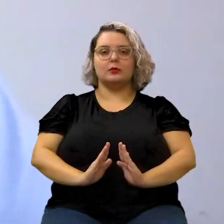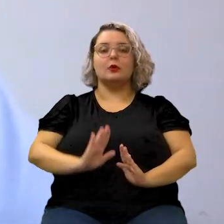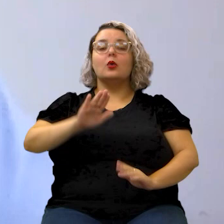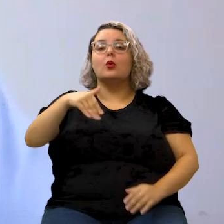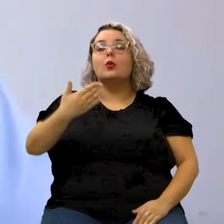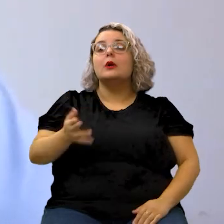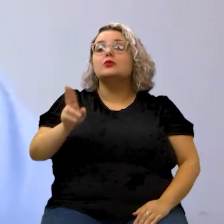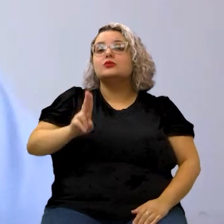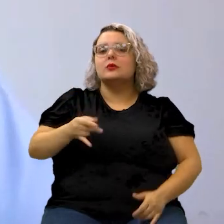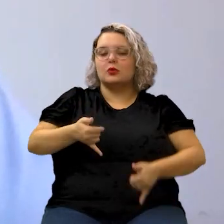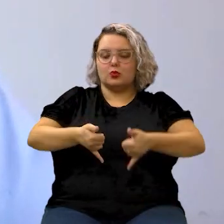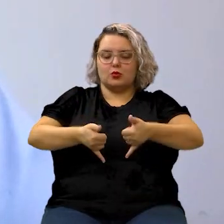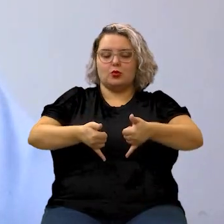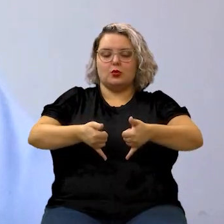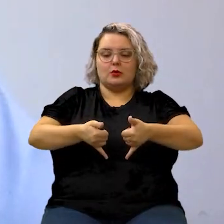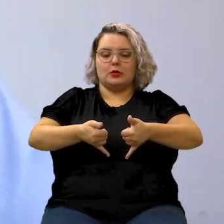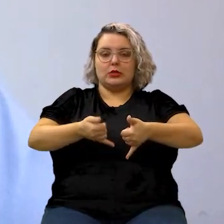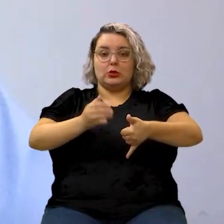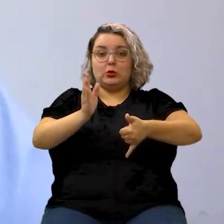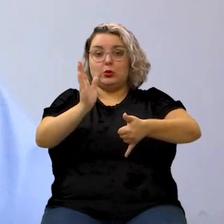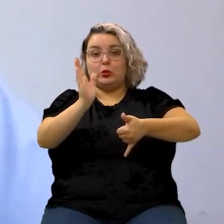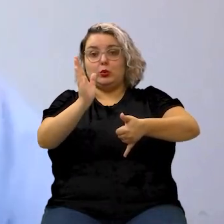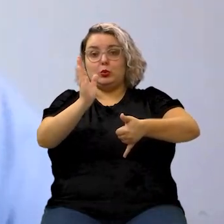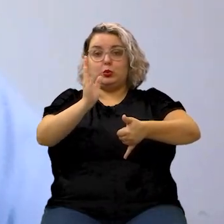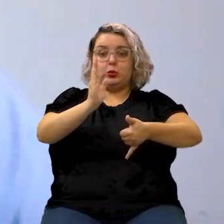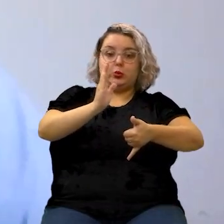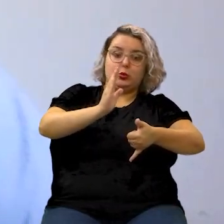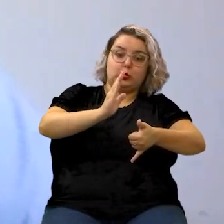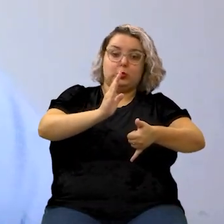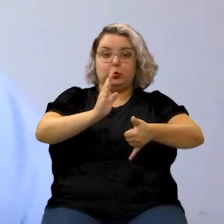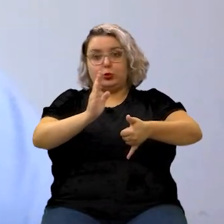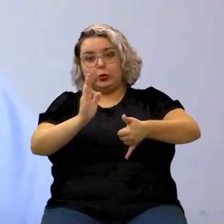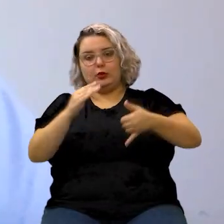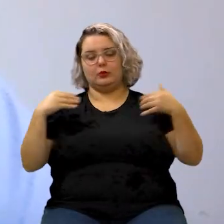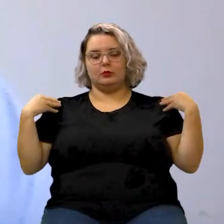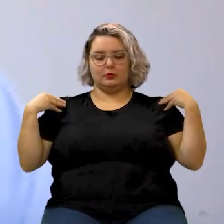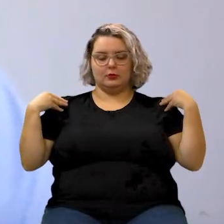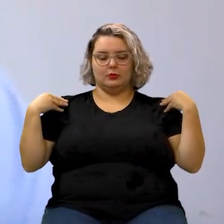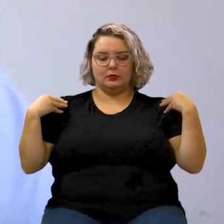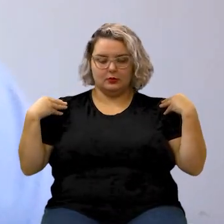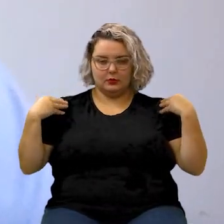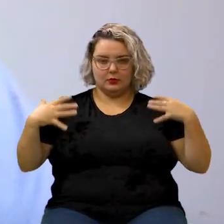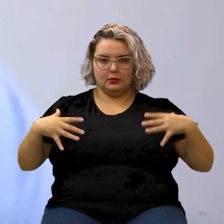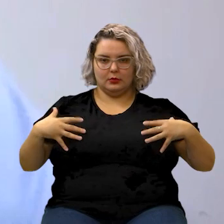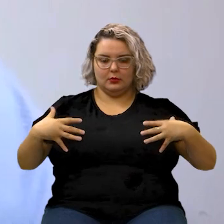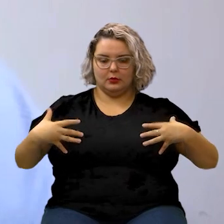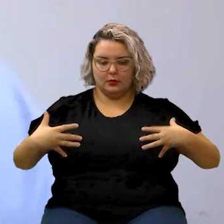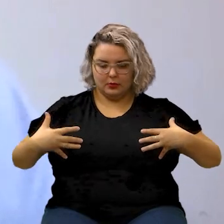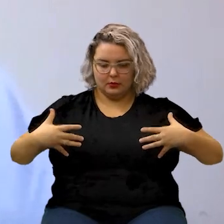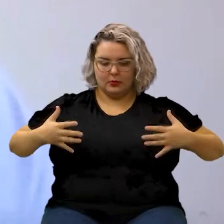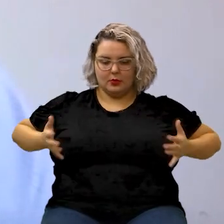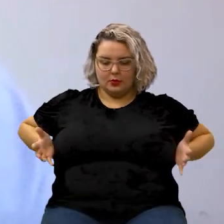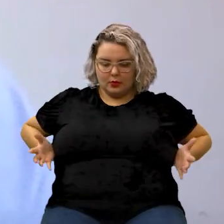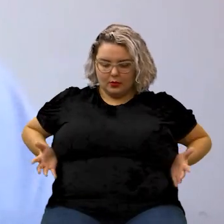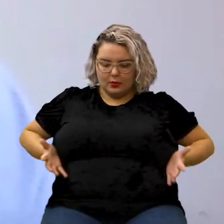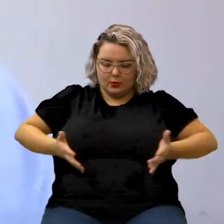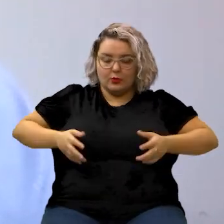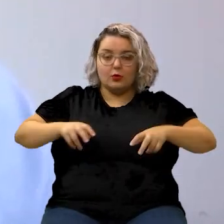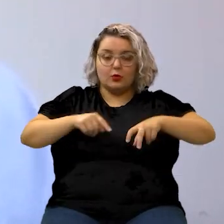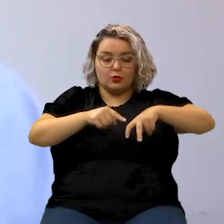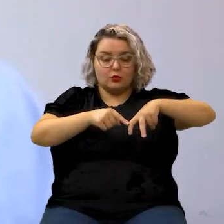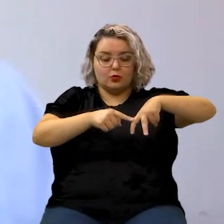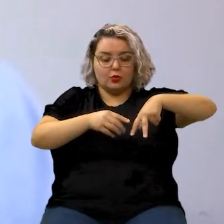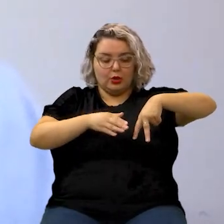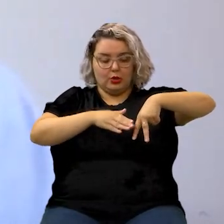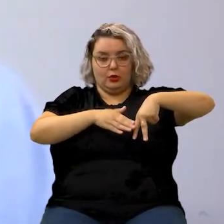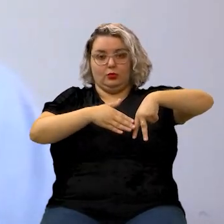gente começa a usar o salto, a tendência é o quê? Os nossos ombros, o nosso peito, quadril,